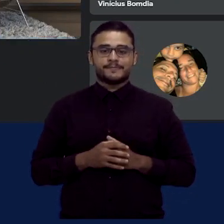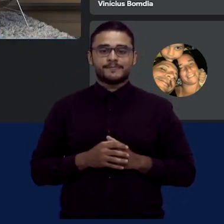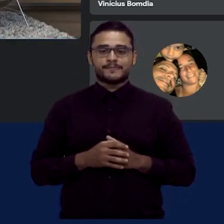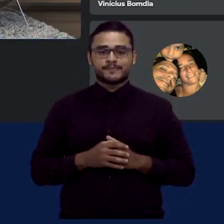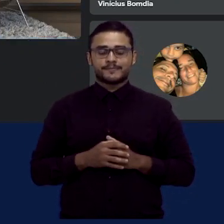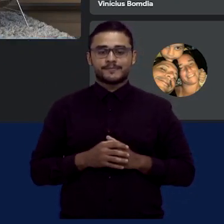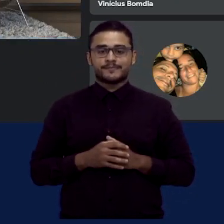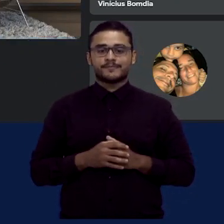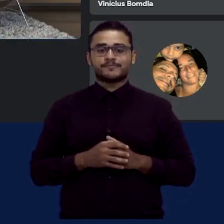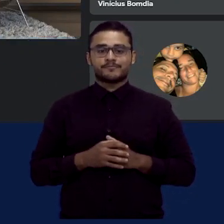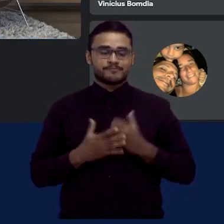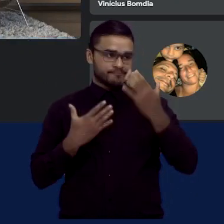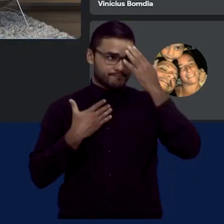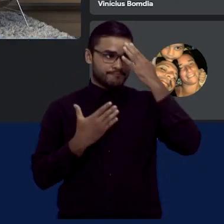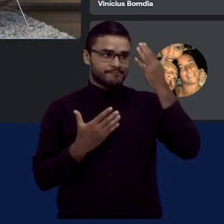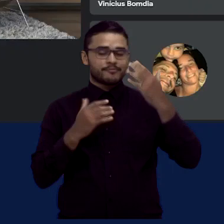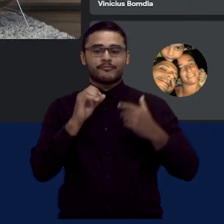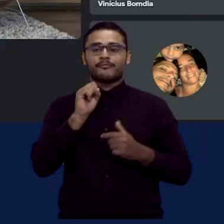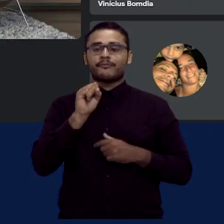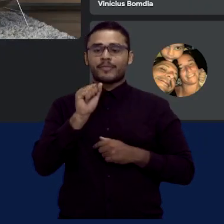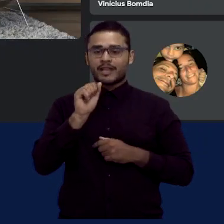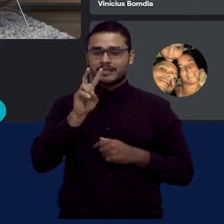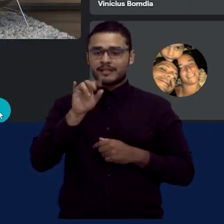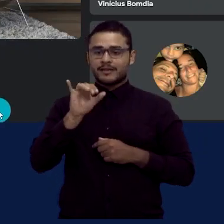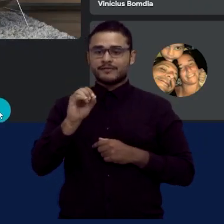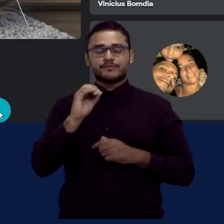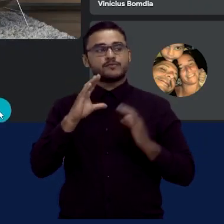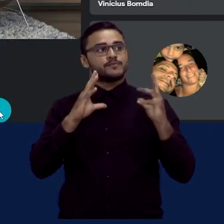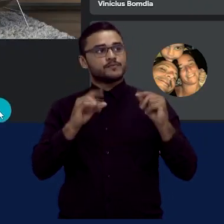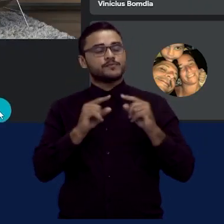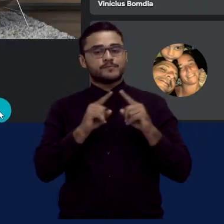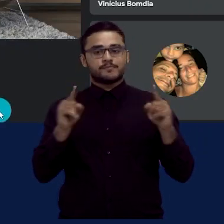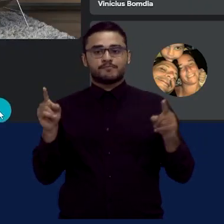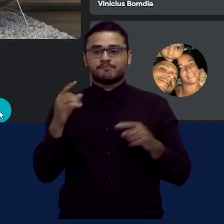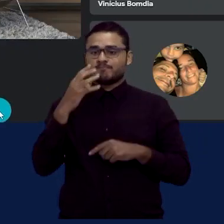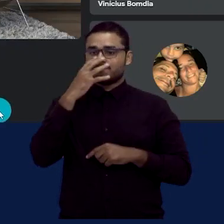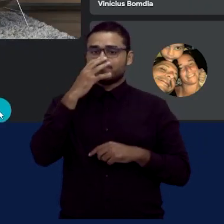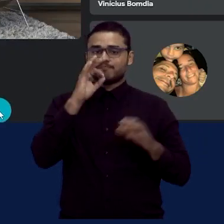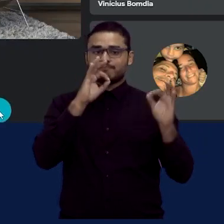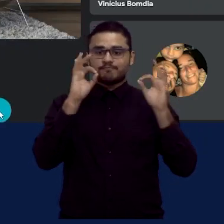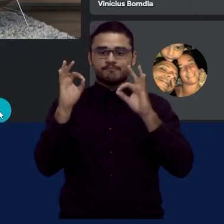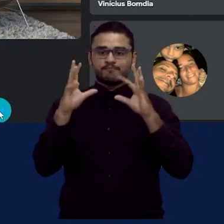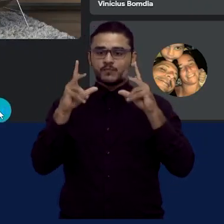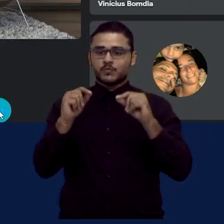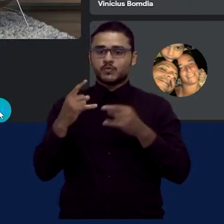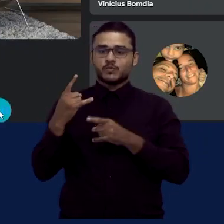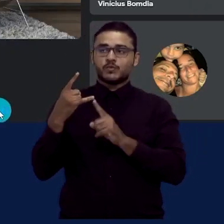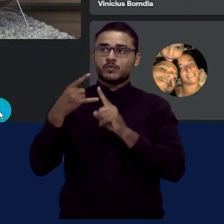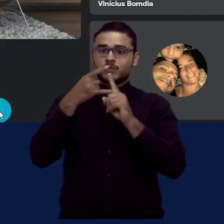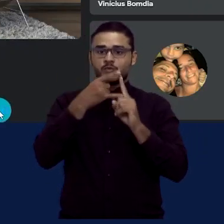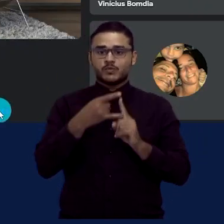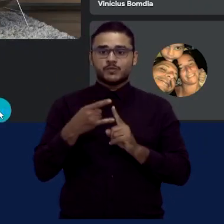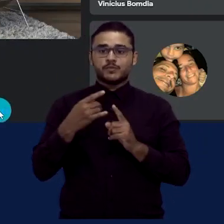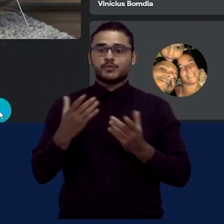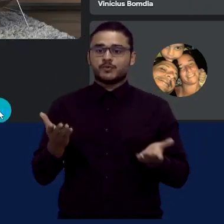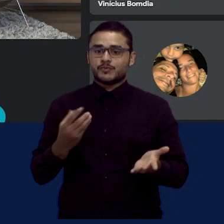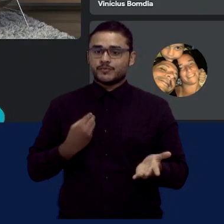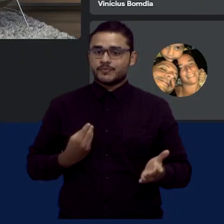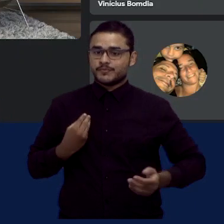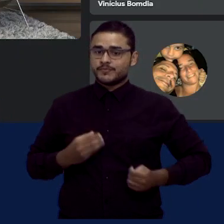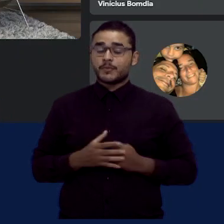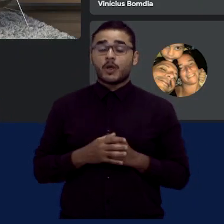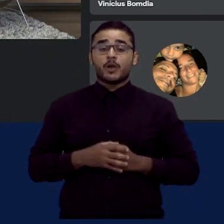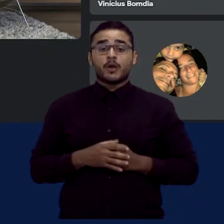Obrigado, Sávio. Obrigado a todo mundo que está aqui desde o começo, né, esperando a gente para essa fala. Como o Sávio adiantou, me chamo Luiz Carlos